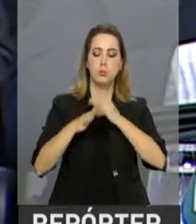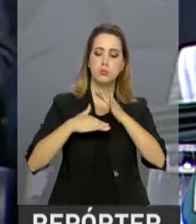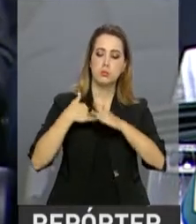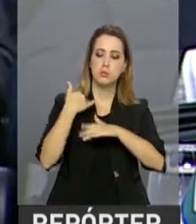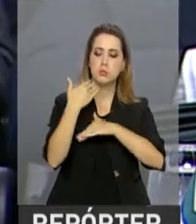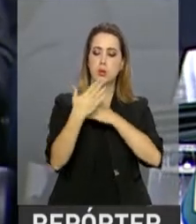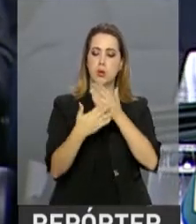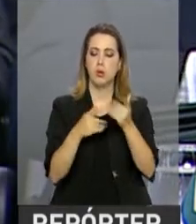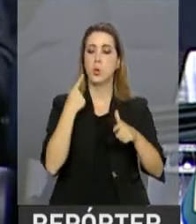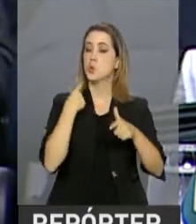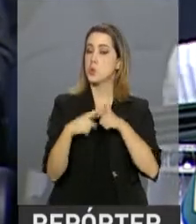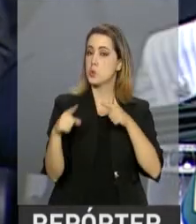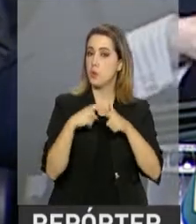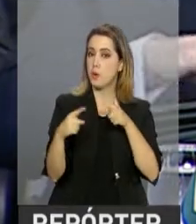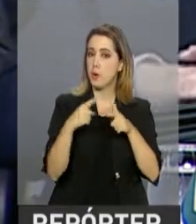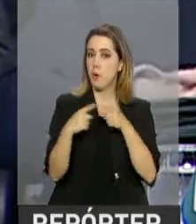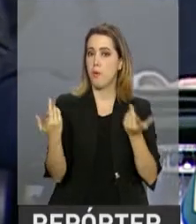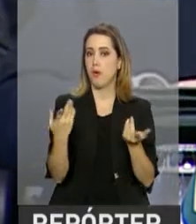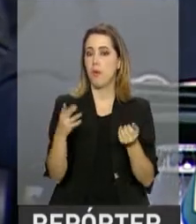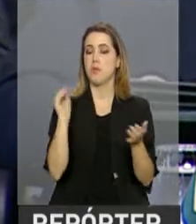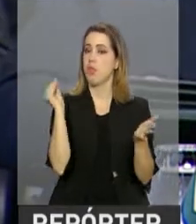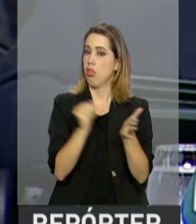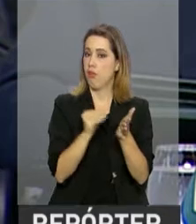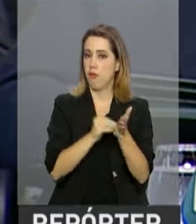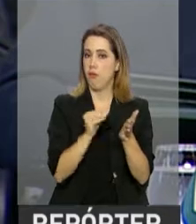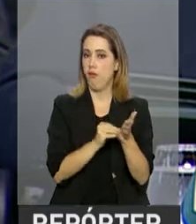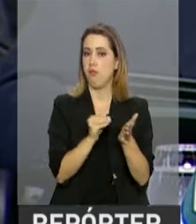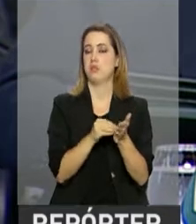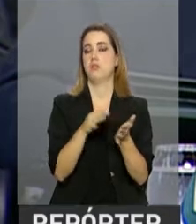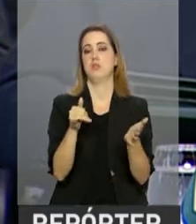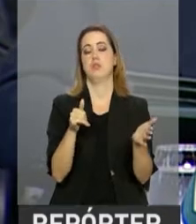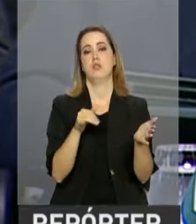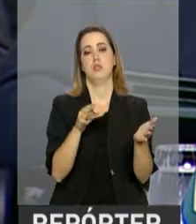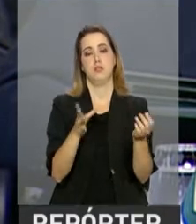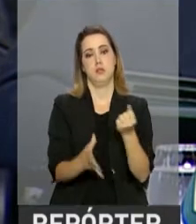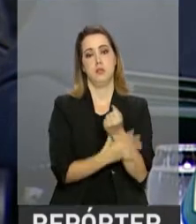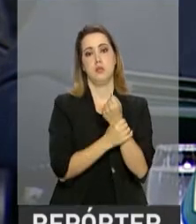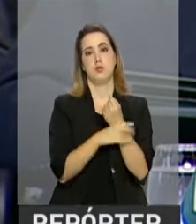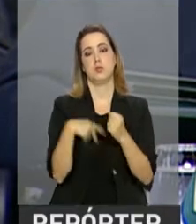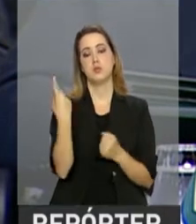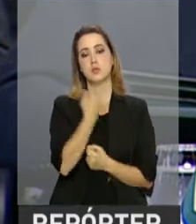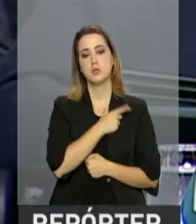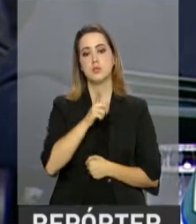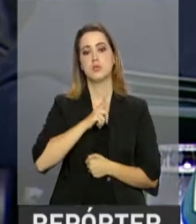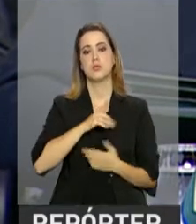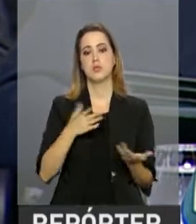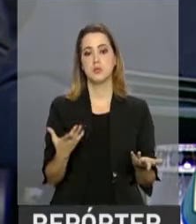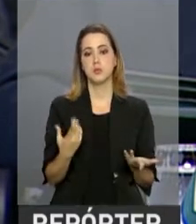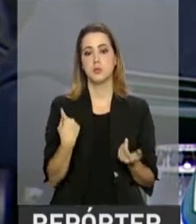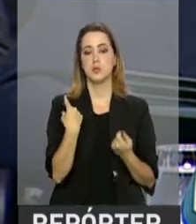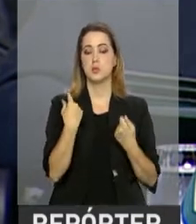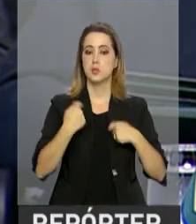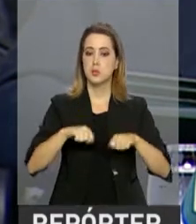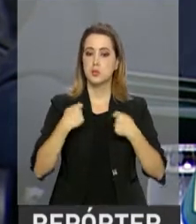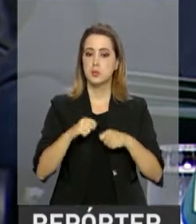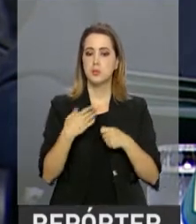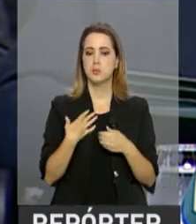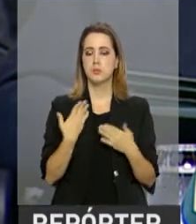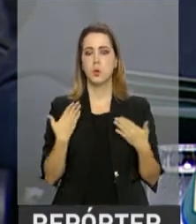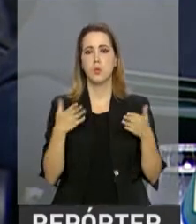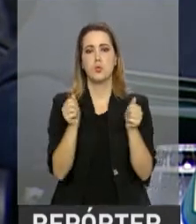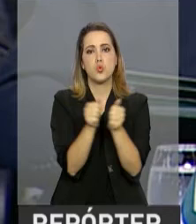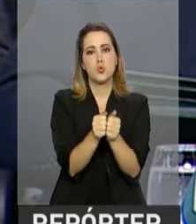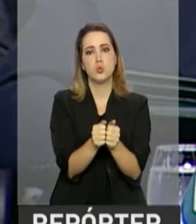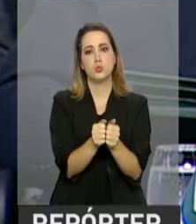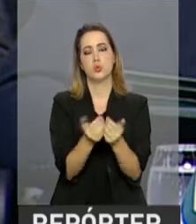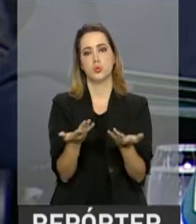as ameaças de insegurança com que todos nós lidamos. E devemos, vou dizer mais uma obviedade, fazê-lo juntos,